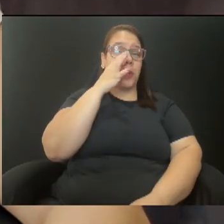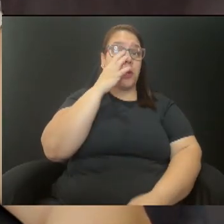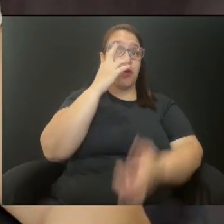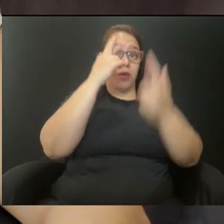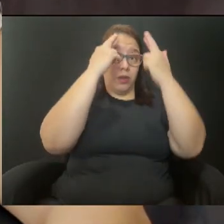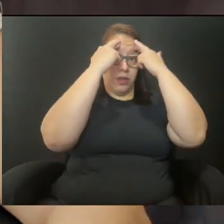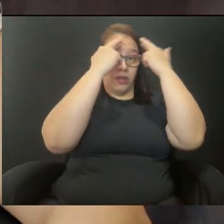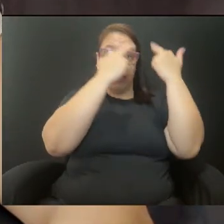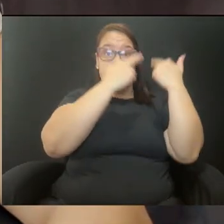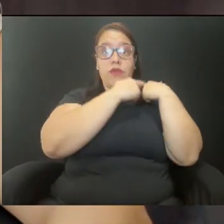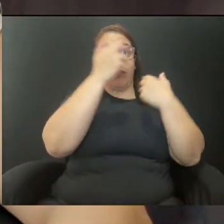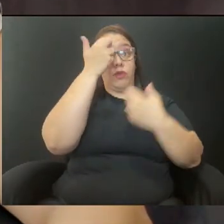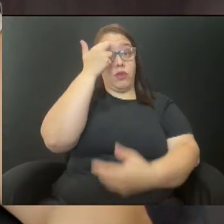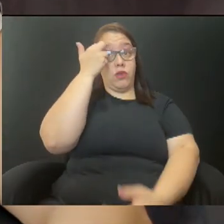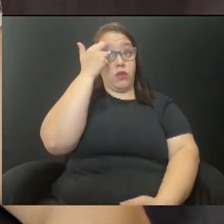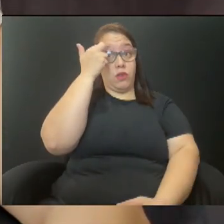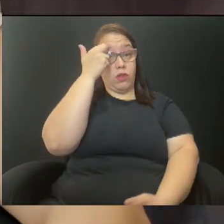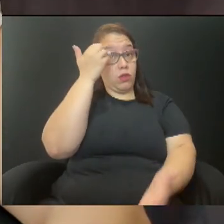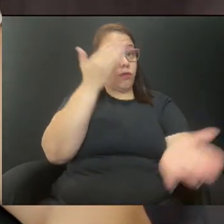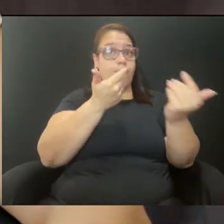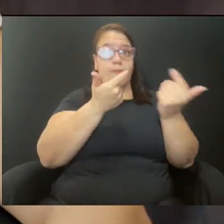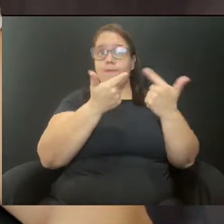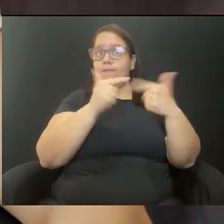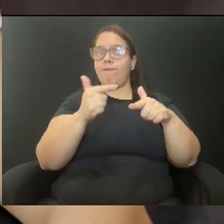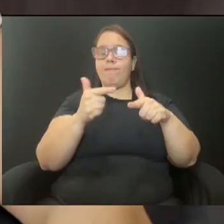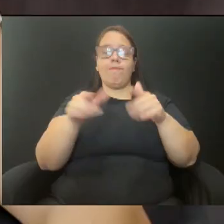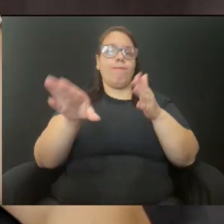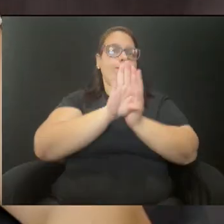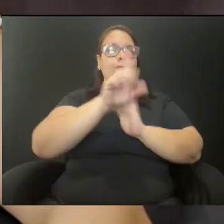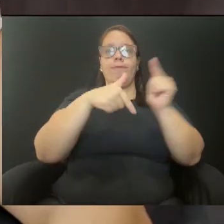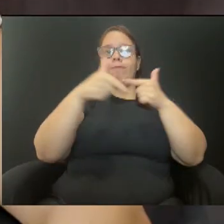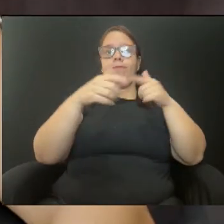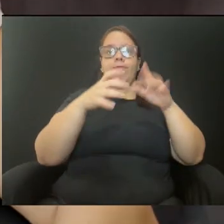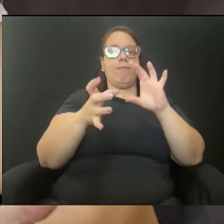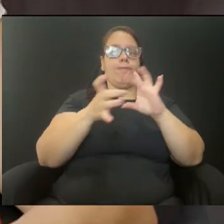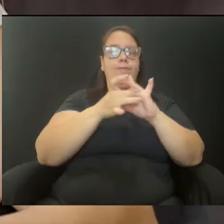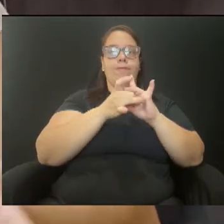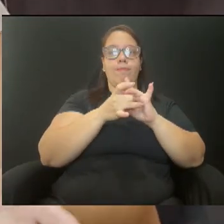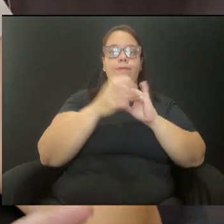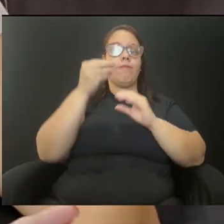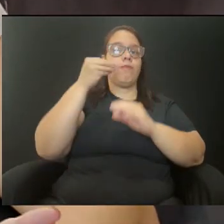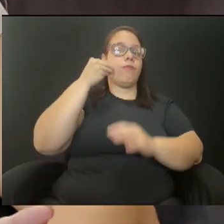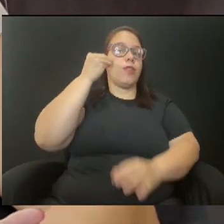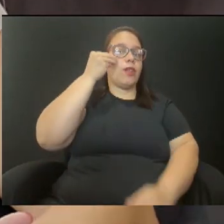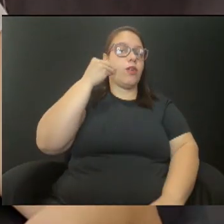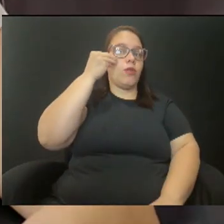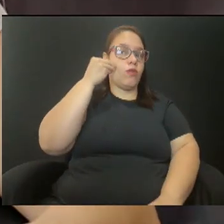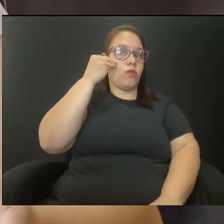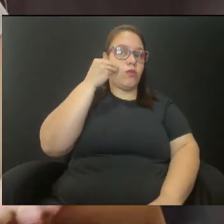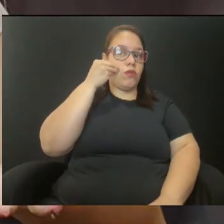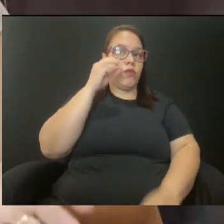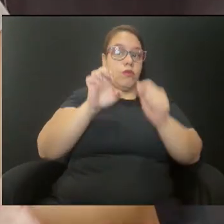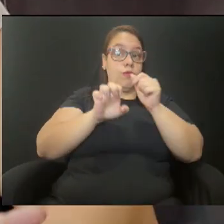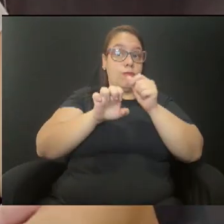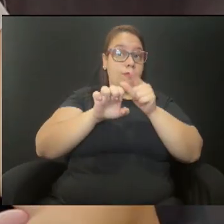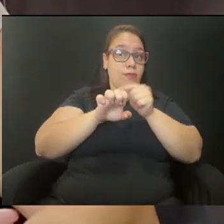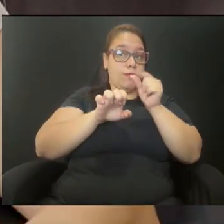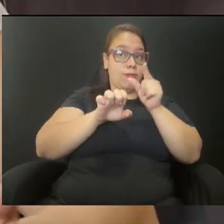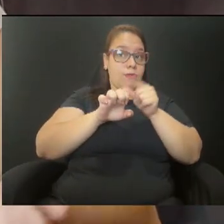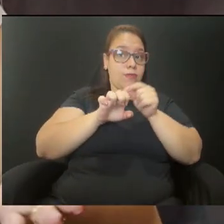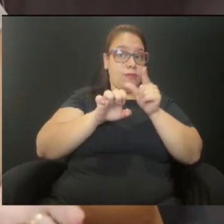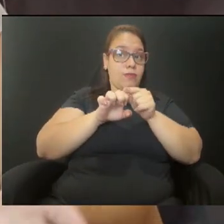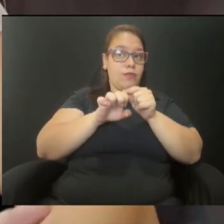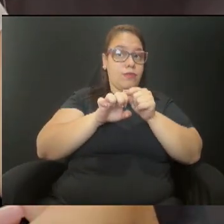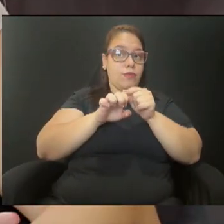jovem, a partir do momento que ele não entrou no mercado de trabalho, ele não criou essa experiência para lidar com o empreendedorismo. A gente sabe que tem muitas